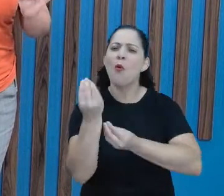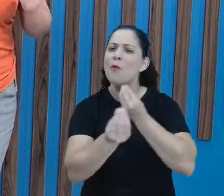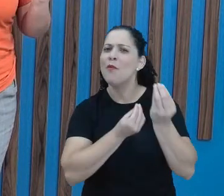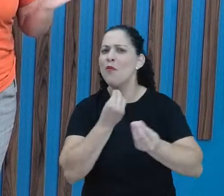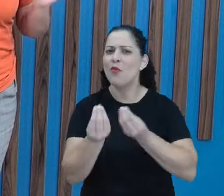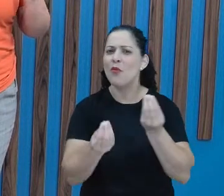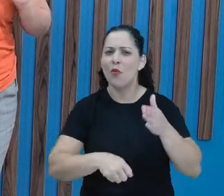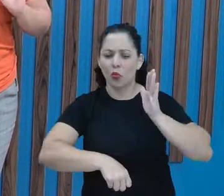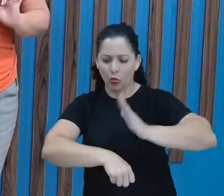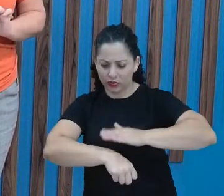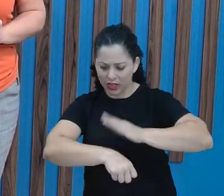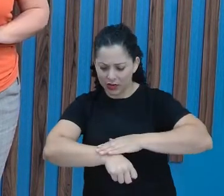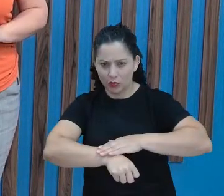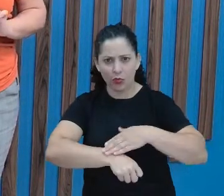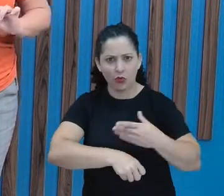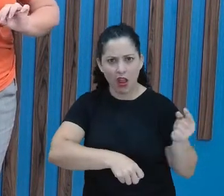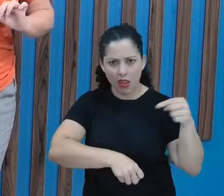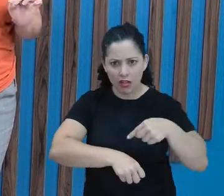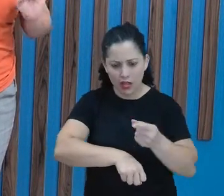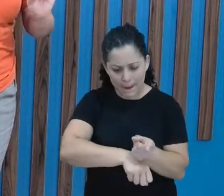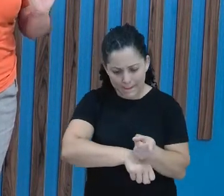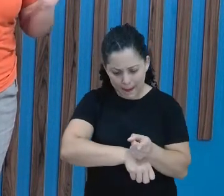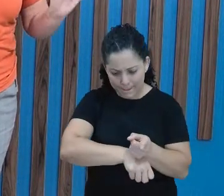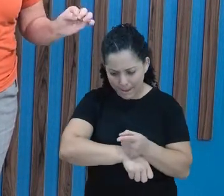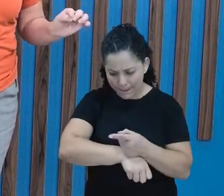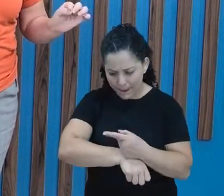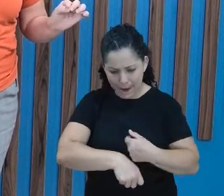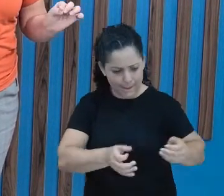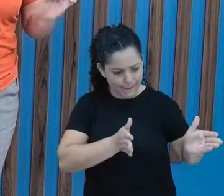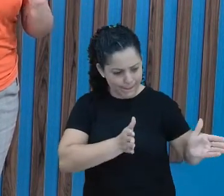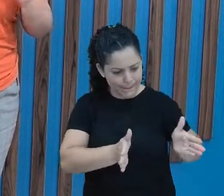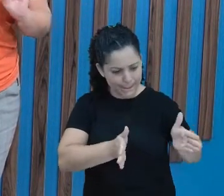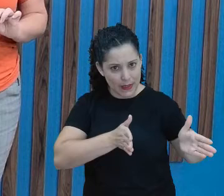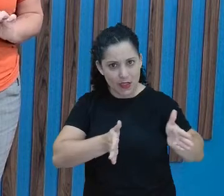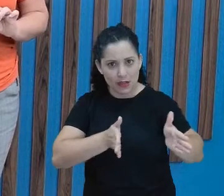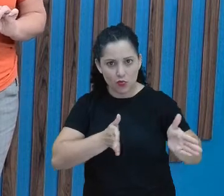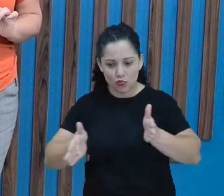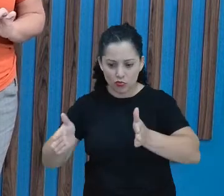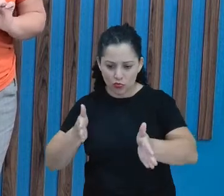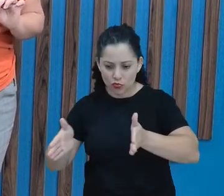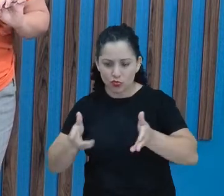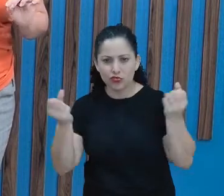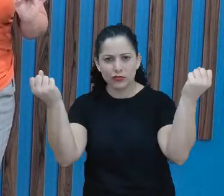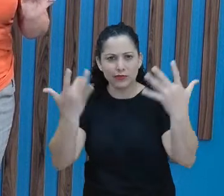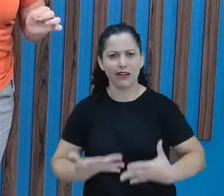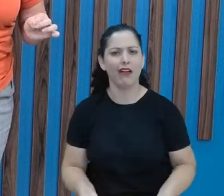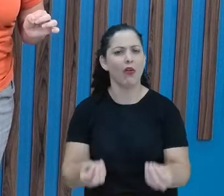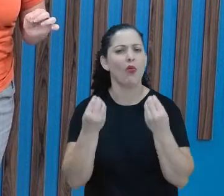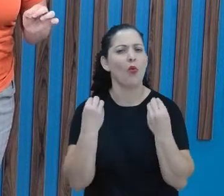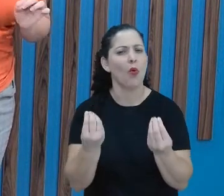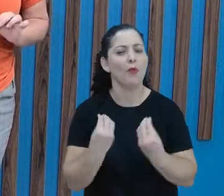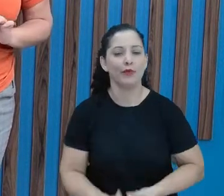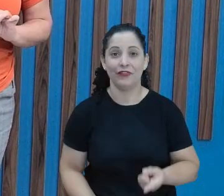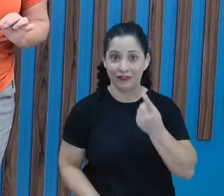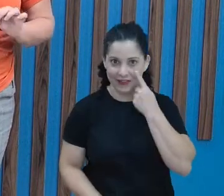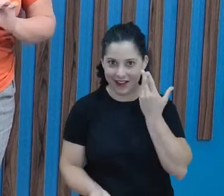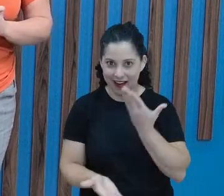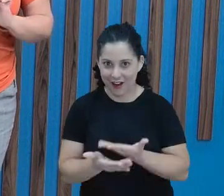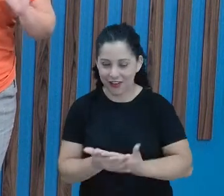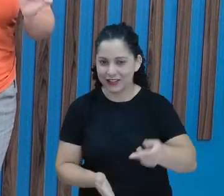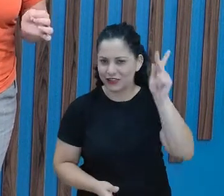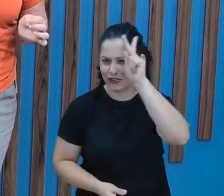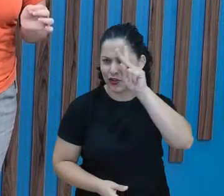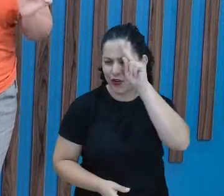através do tempo. Como é que a gente conta essa passagem do tempo? Vimos aí já todas as aulas de história sobre o tempo.